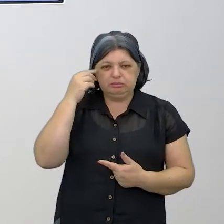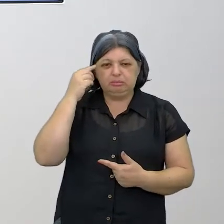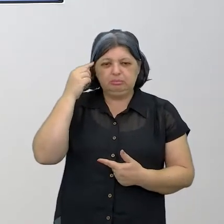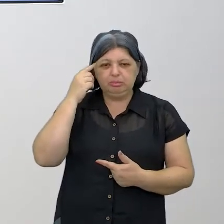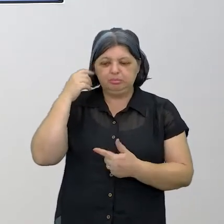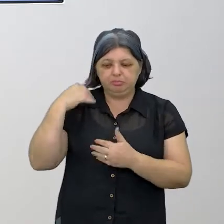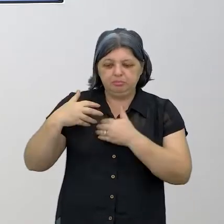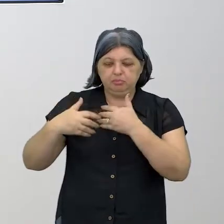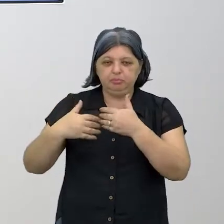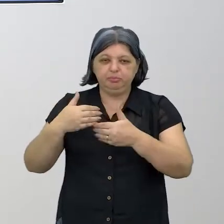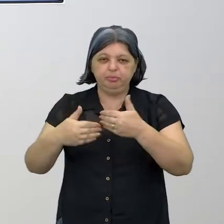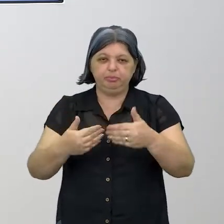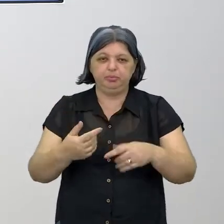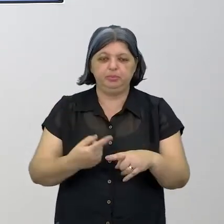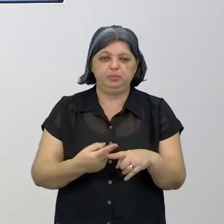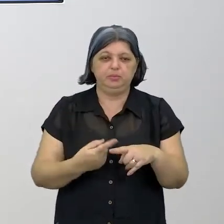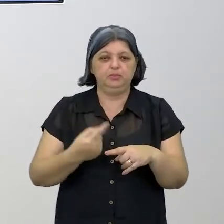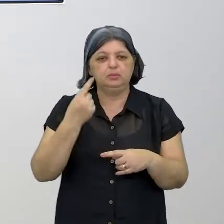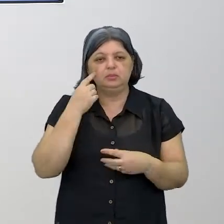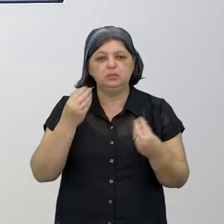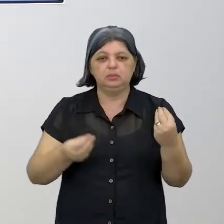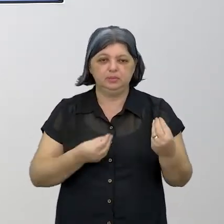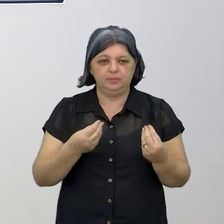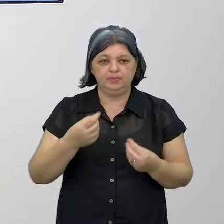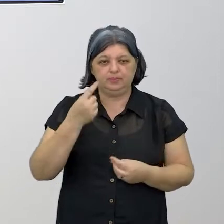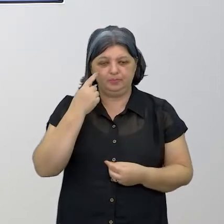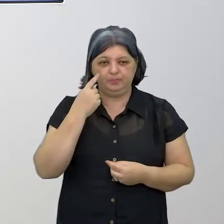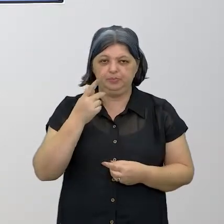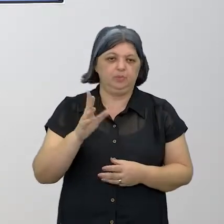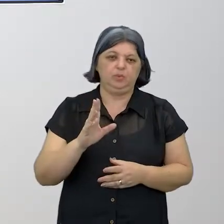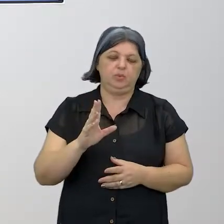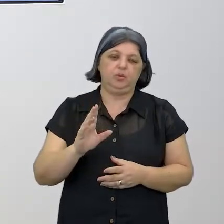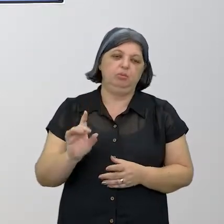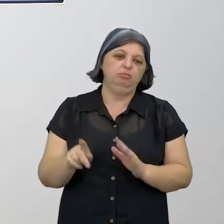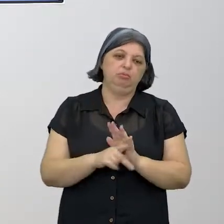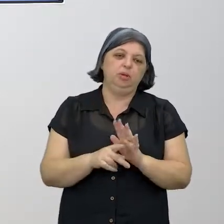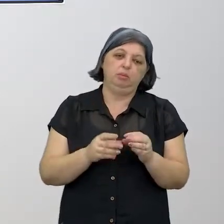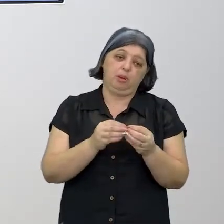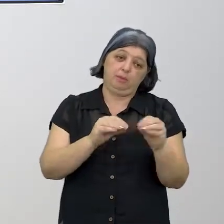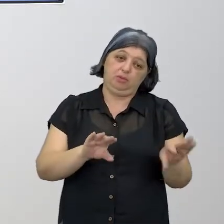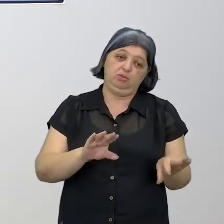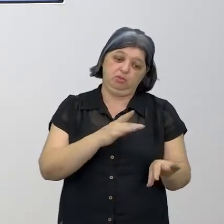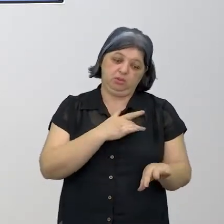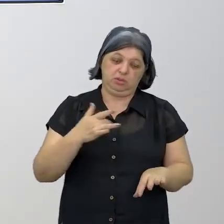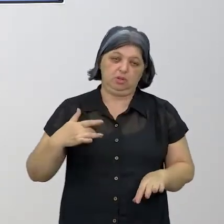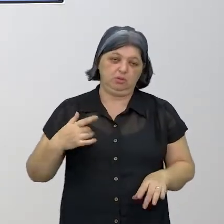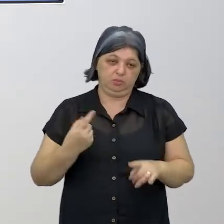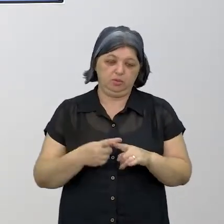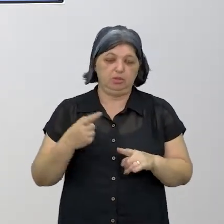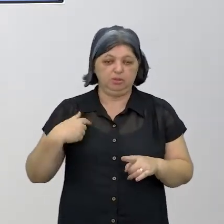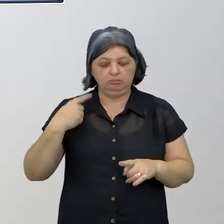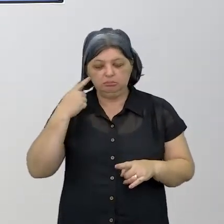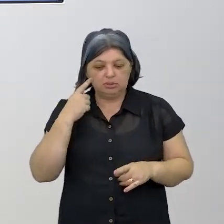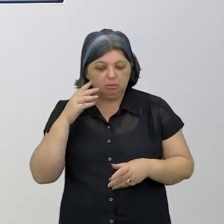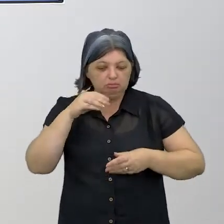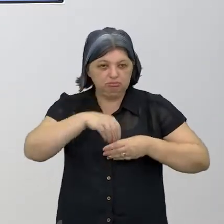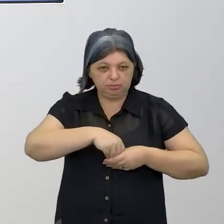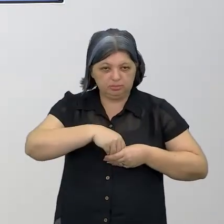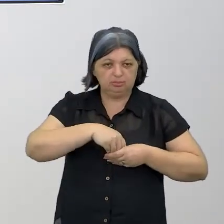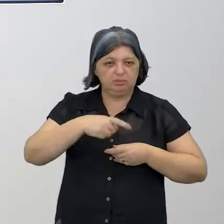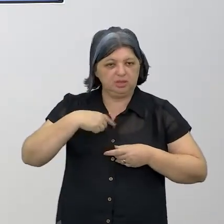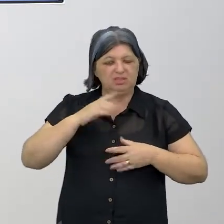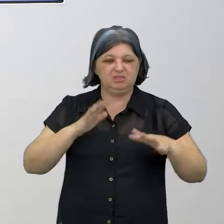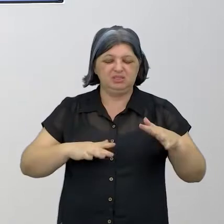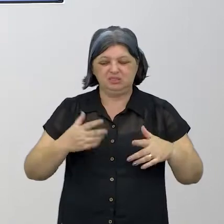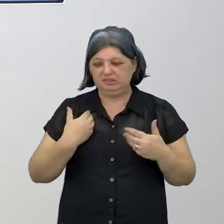que tem o ponto onde a gente internaliza esses processos, mas isso não afeta a nossa saúde. Porque eu internalizo esses processos, eu fico chateada, às